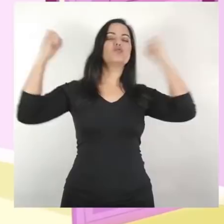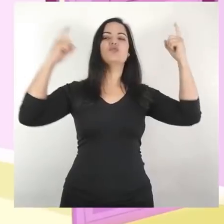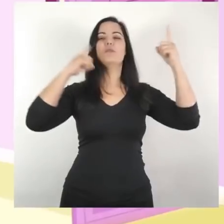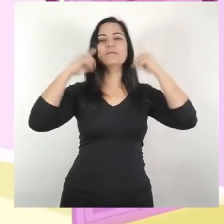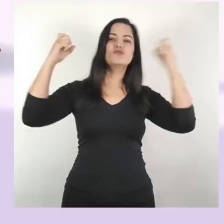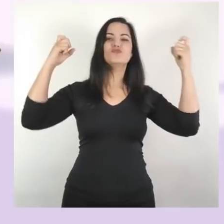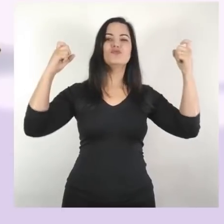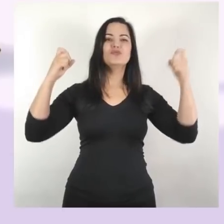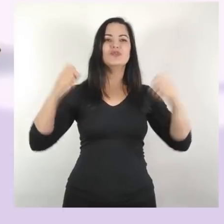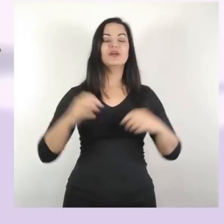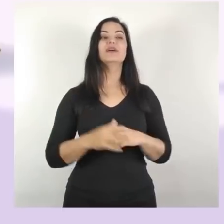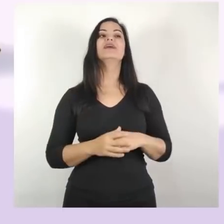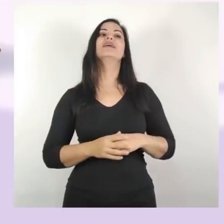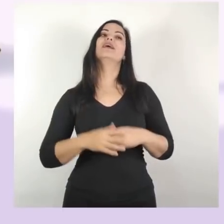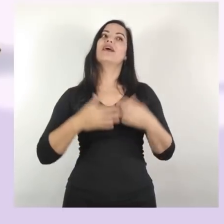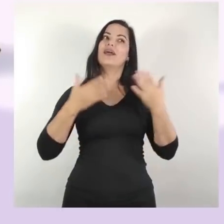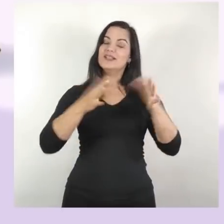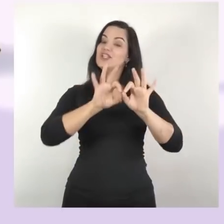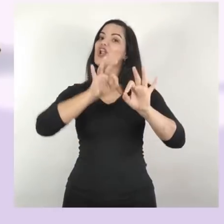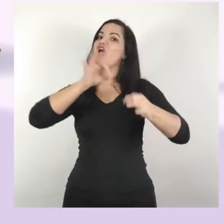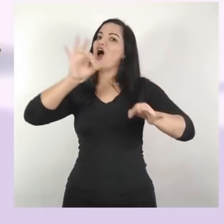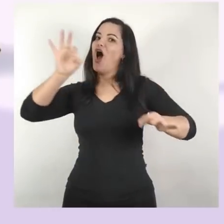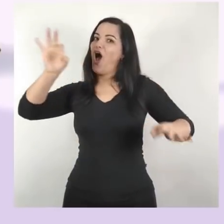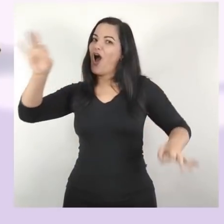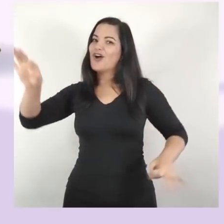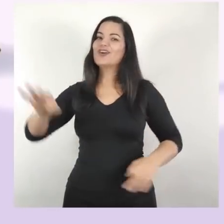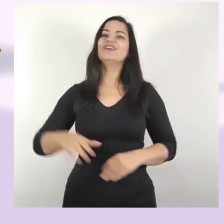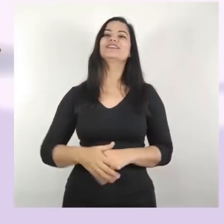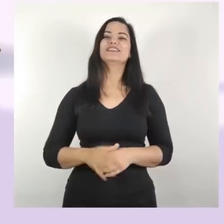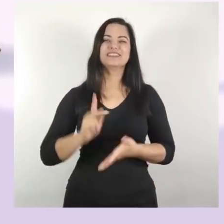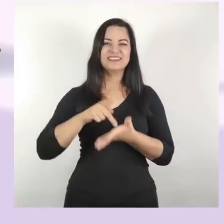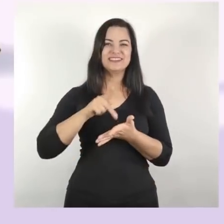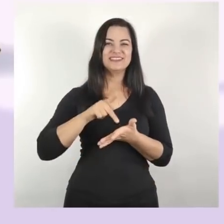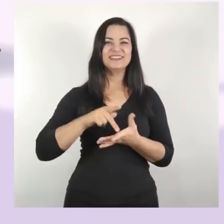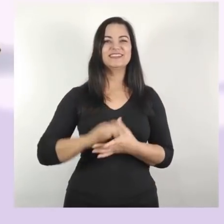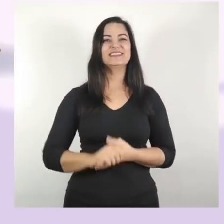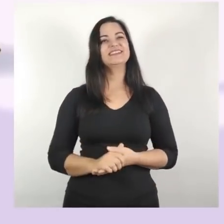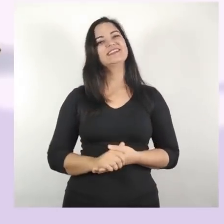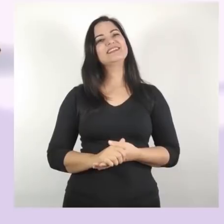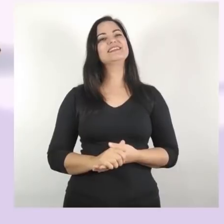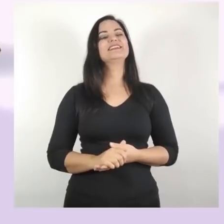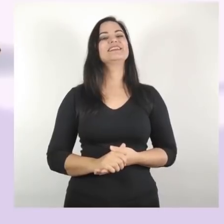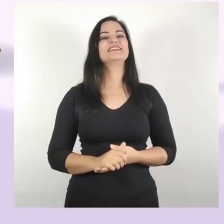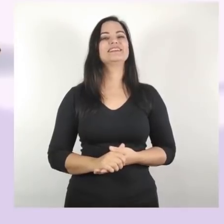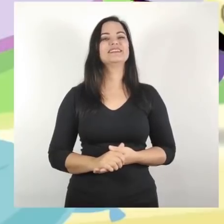Bum, bum! Esse tava bem longe.